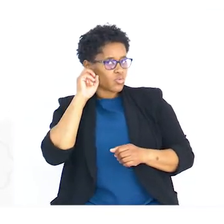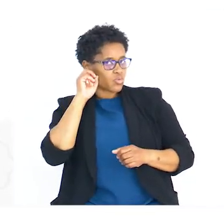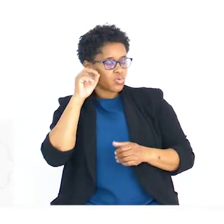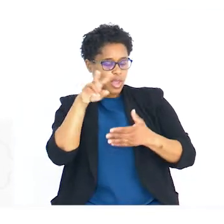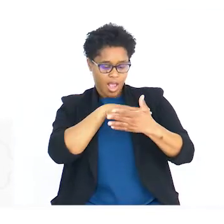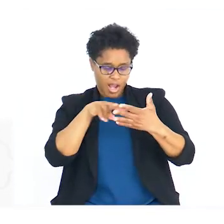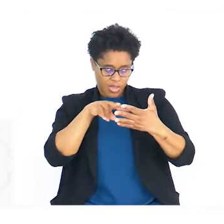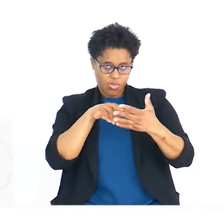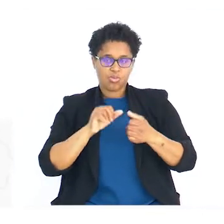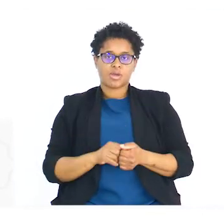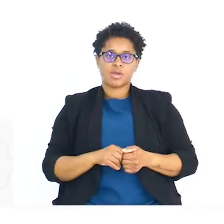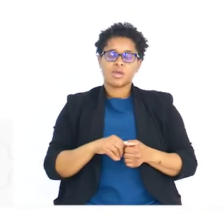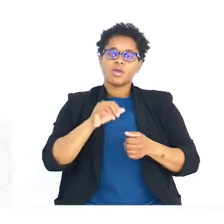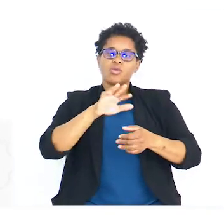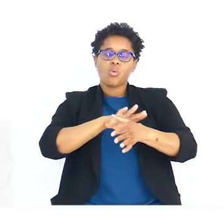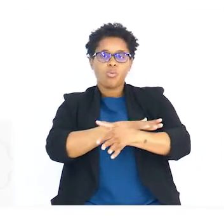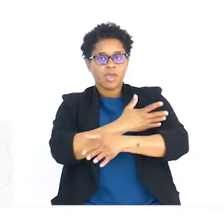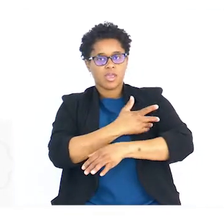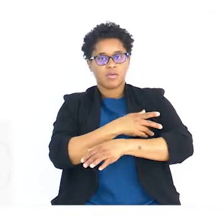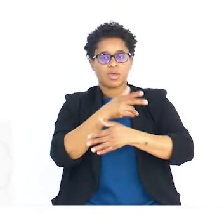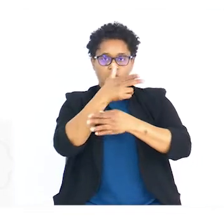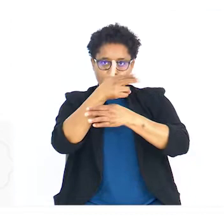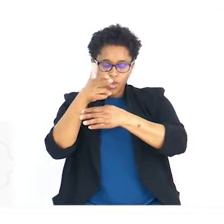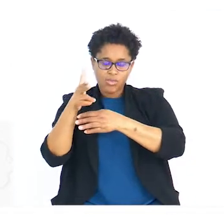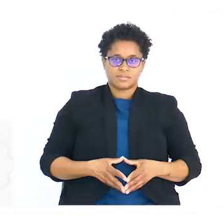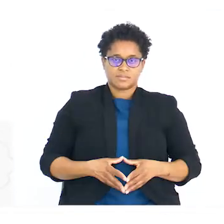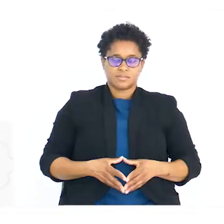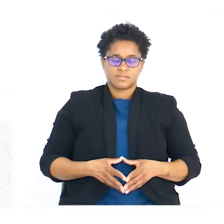a leitura do poema do vídeo.